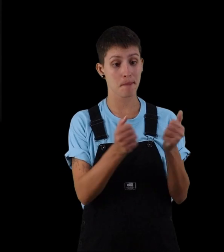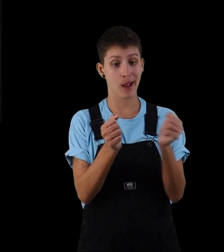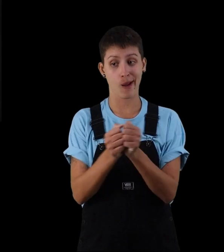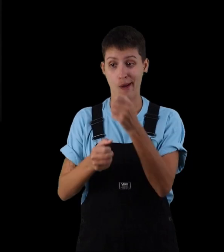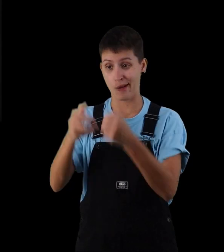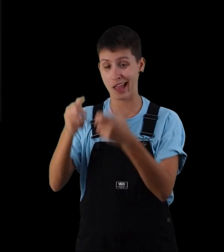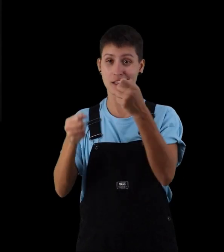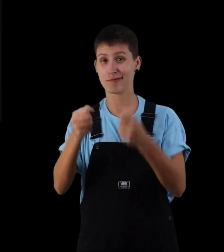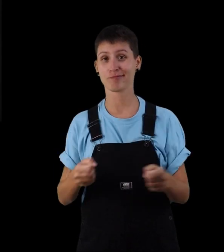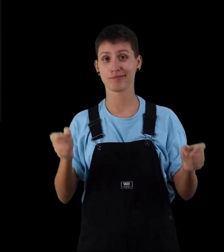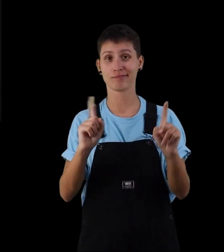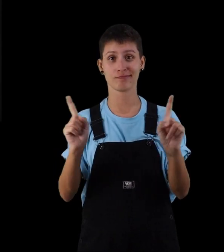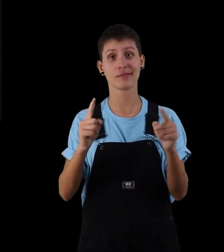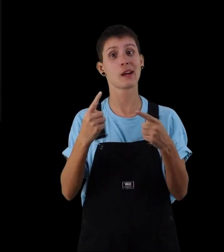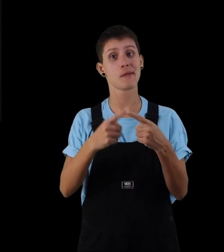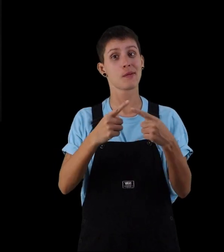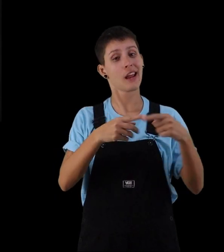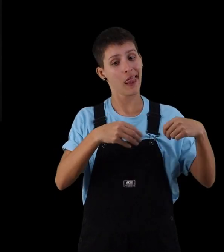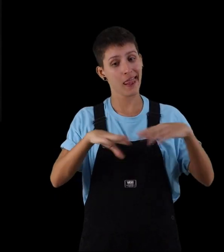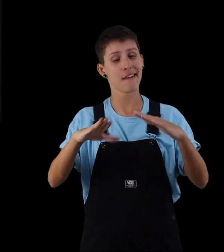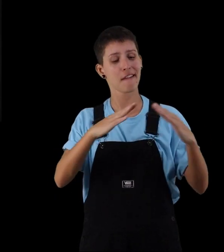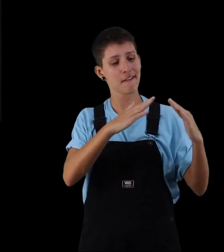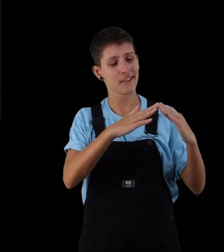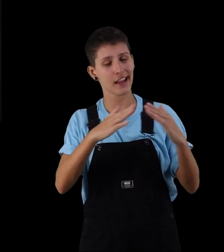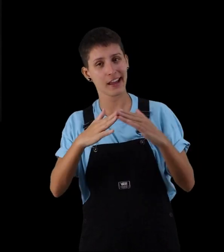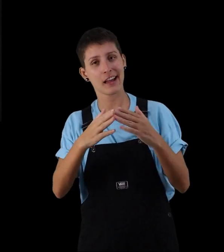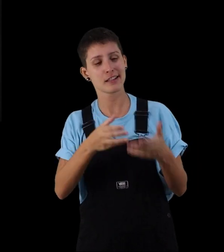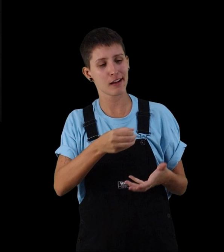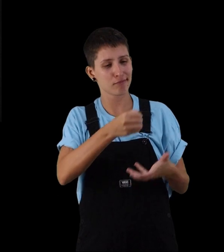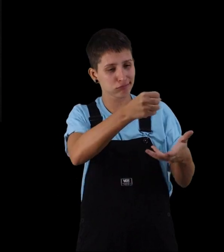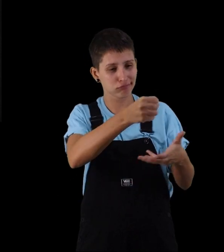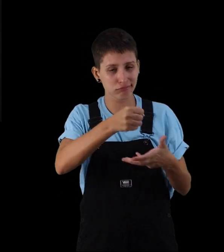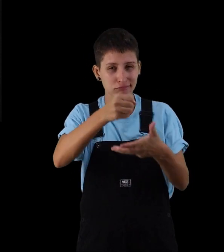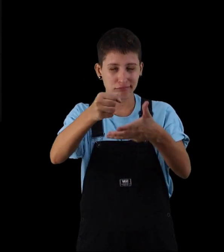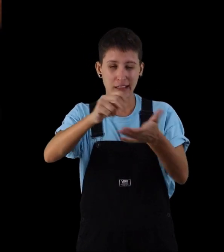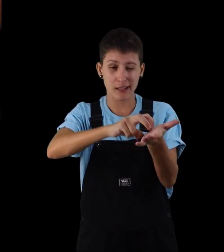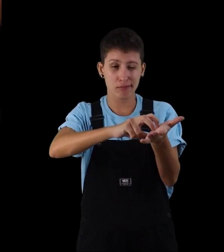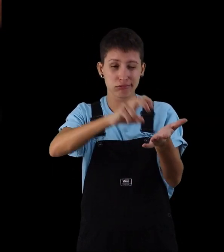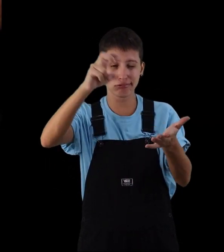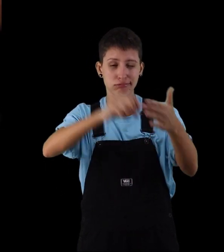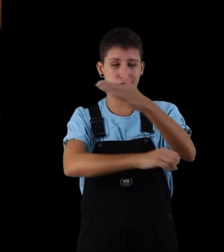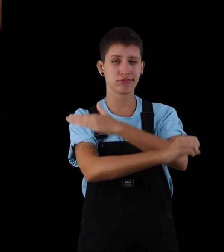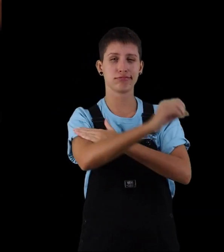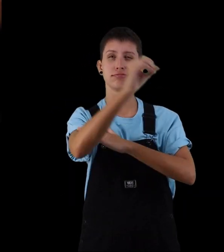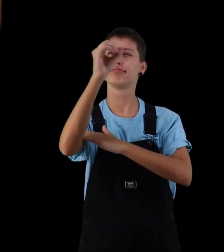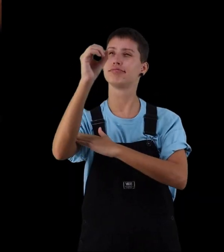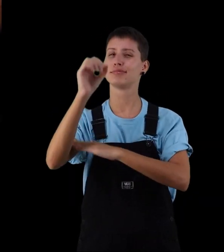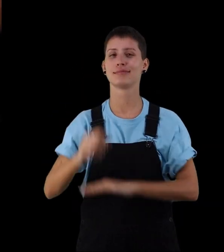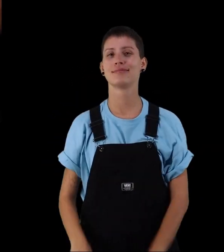Pão e leite não precisava buscar. Era entregue de casa em casa, bem cedo.